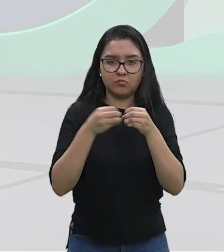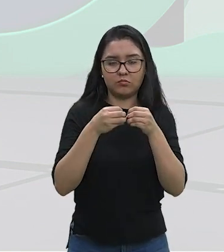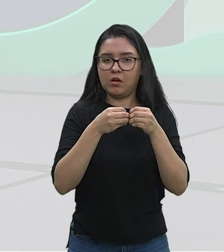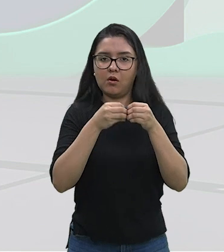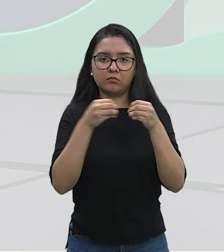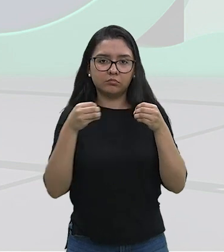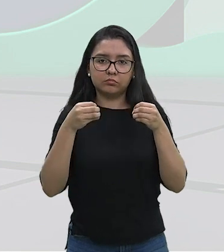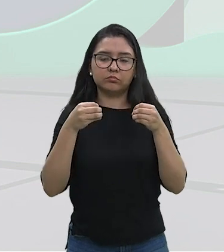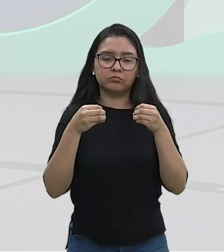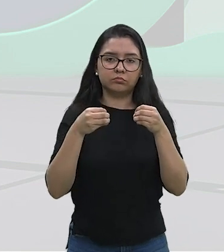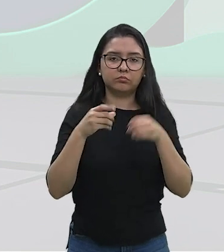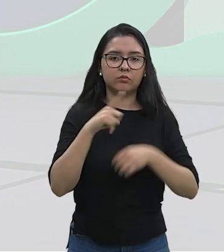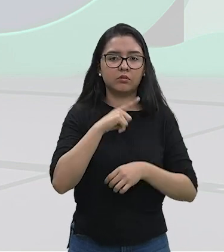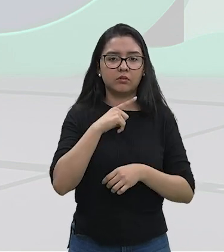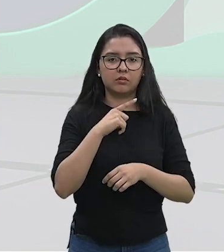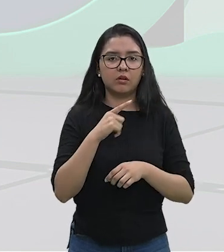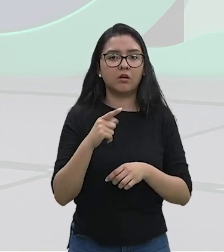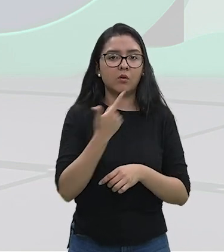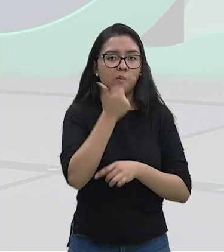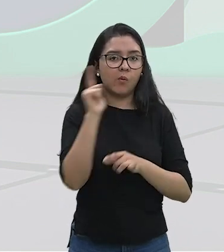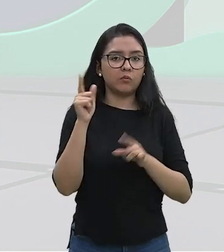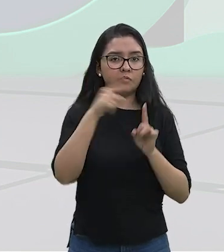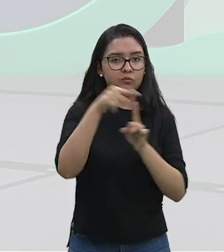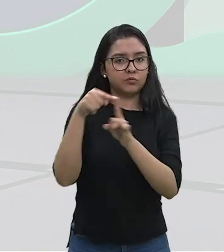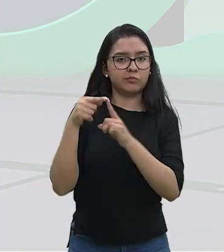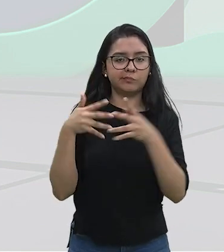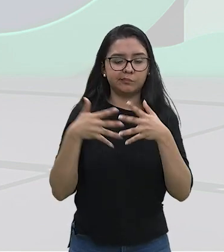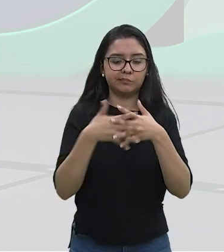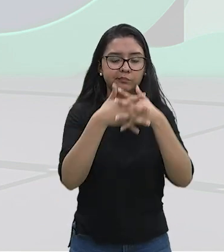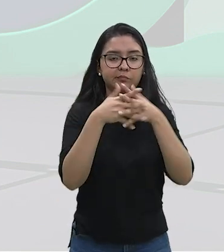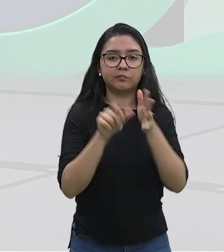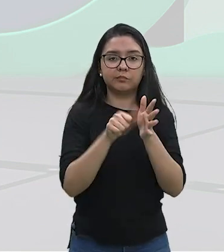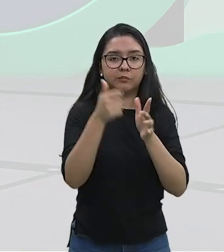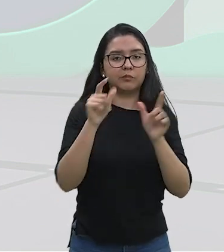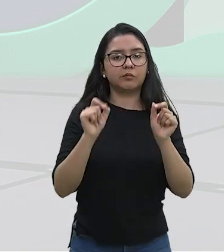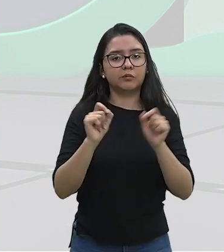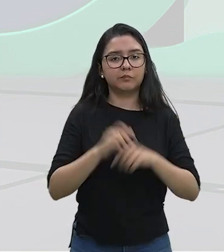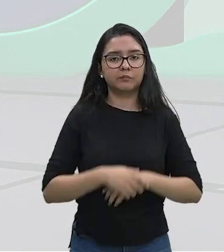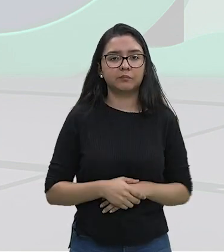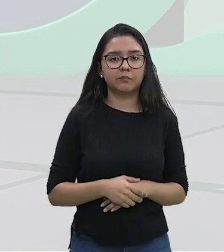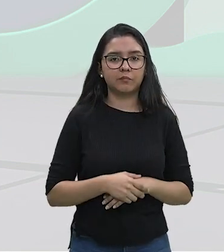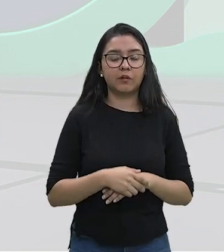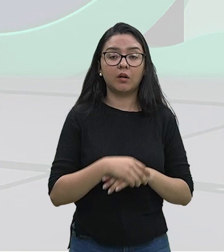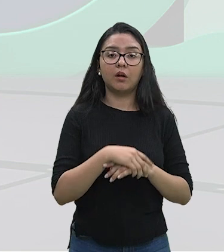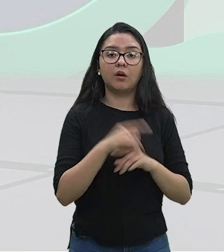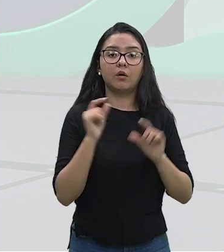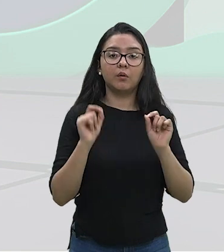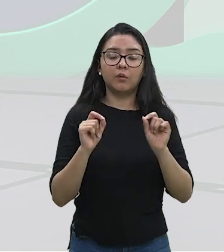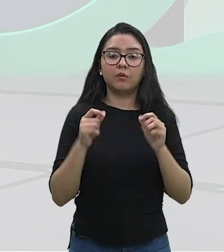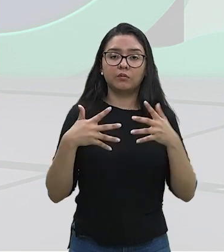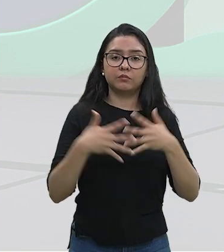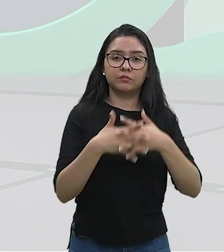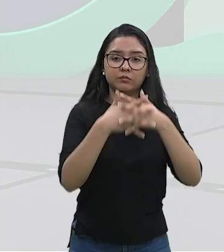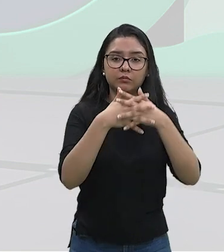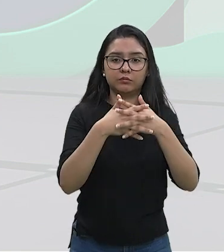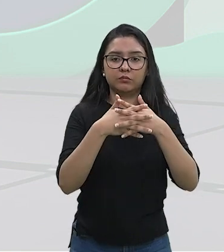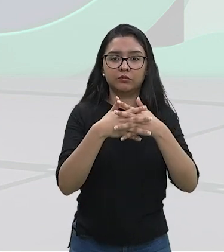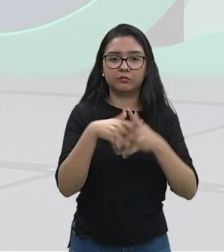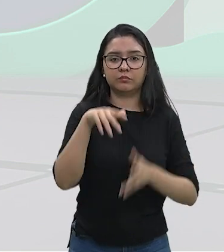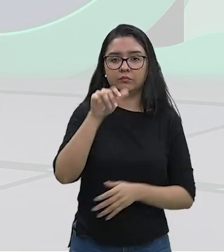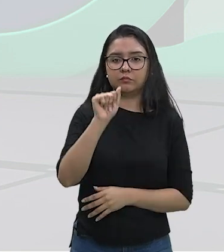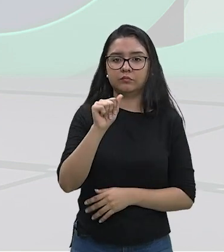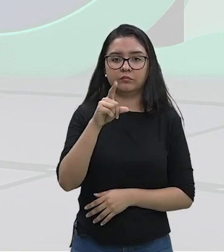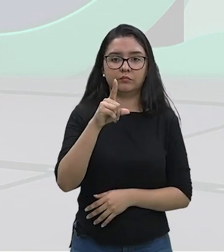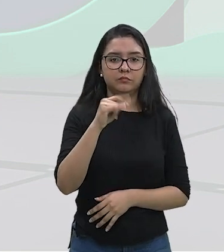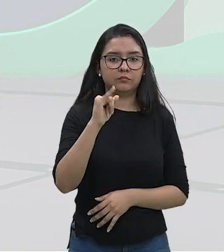olha, dividido em outros tipos de tecido. O primeiro deles é o tecido adiposo. Ele é composto de